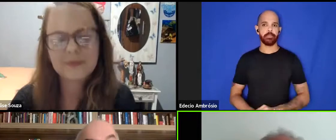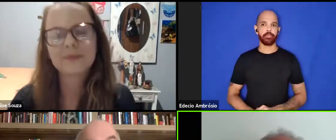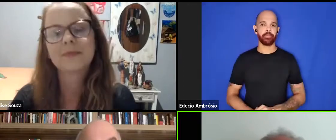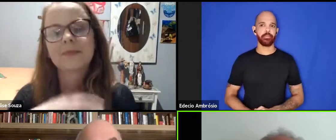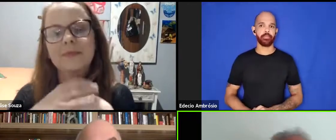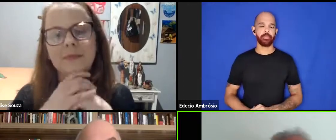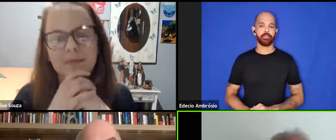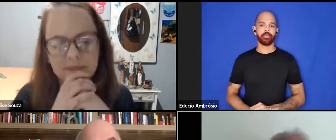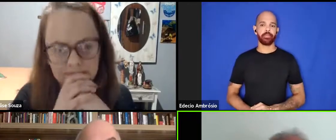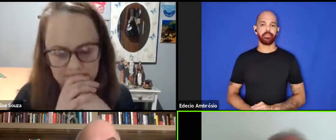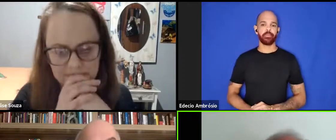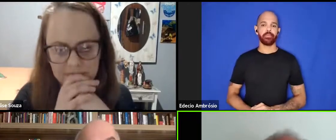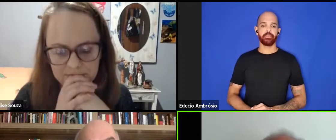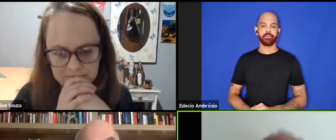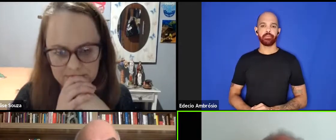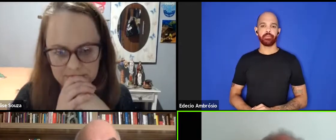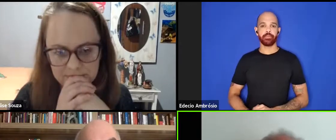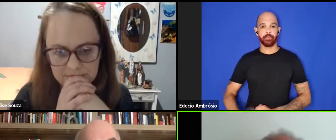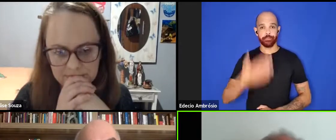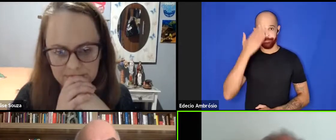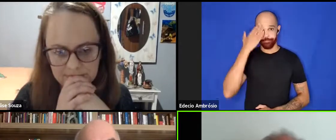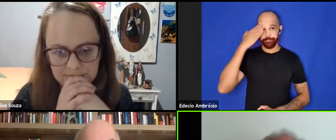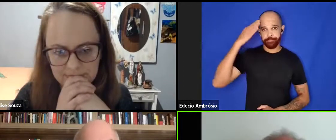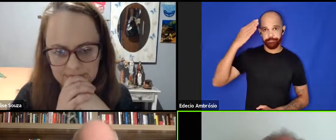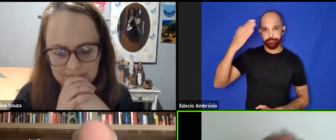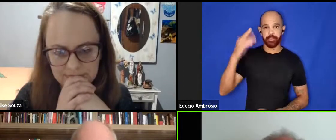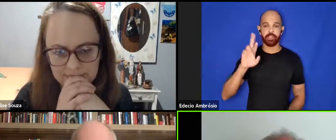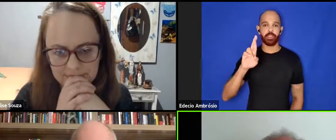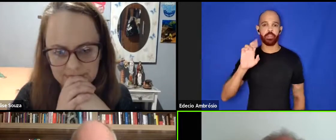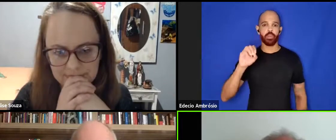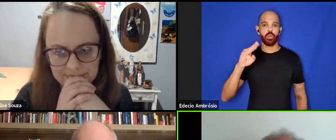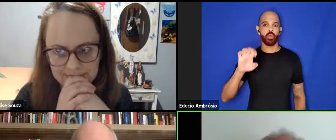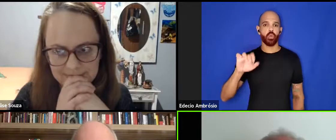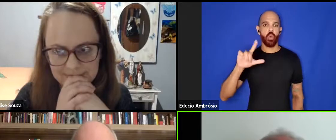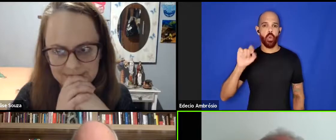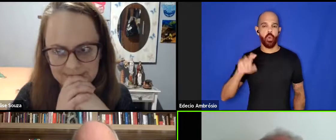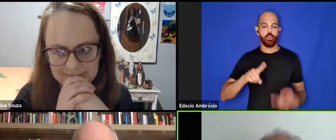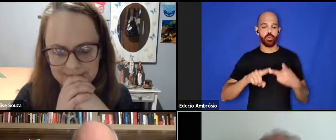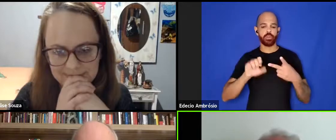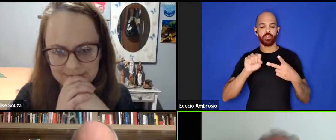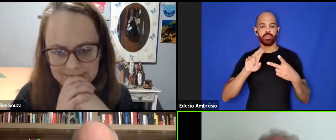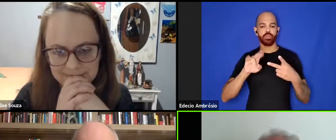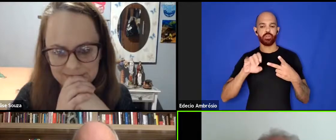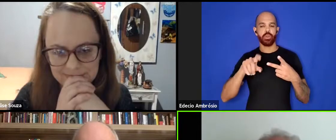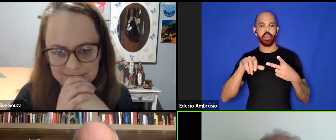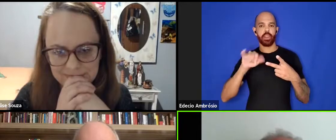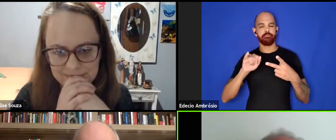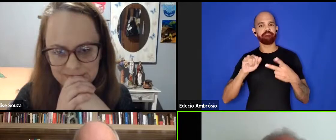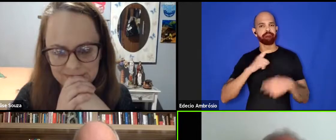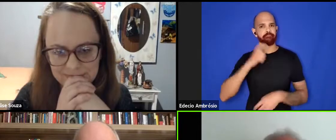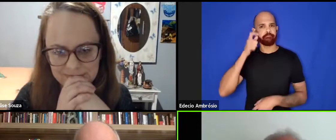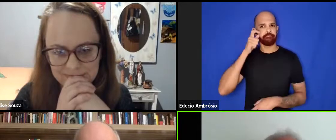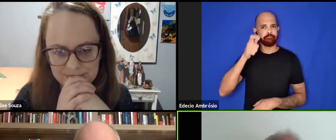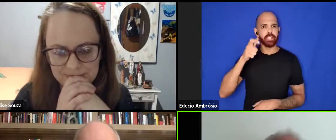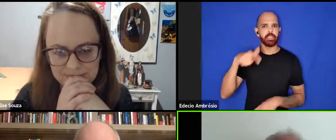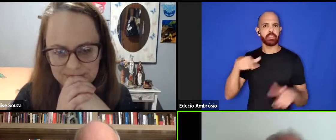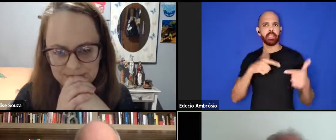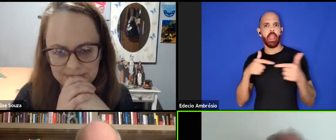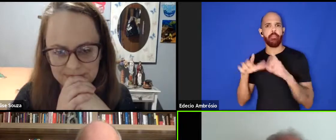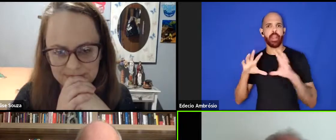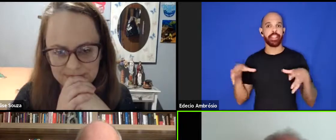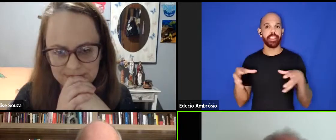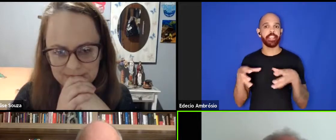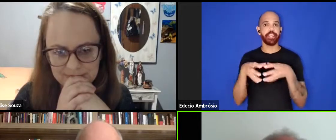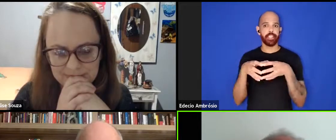também agradecer ao Rômulo e à Sueli por esse interessante trabalho em equipe